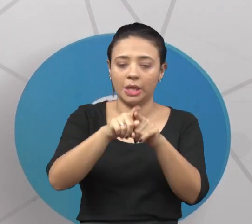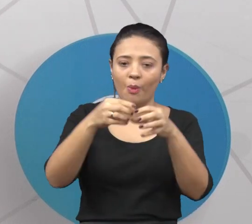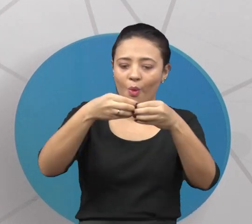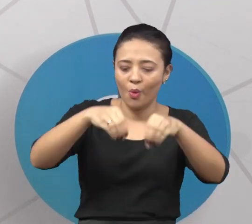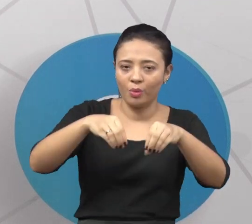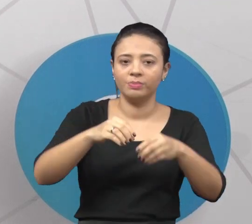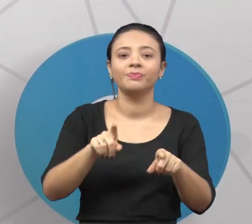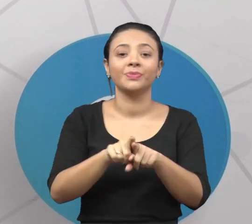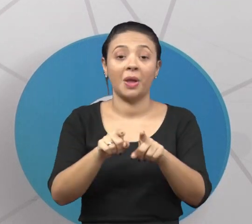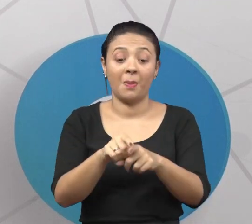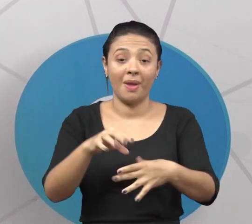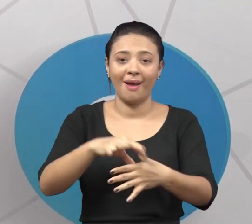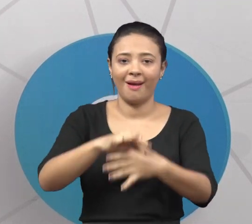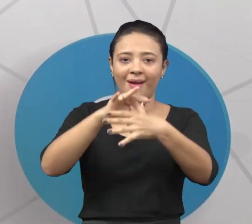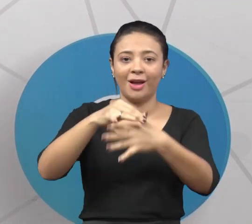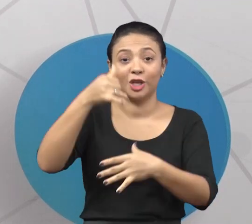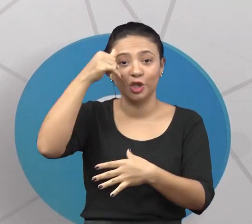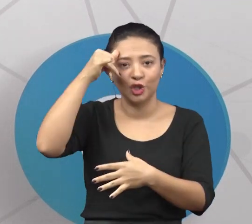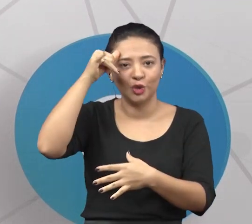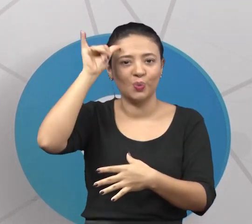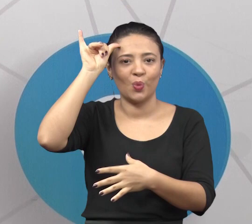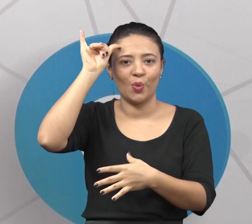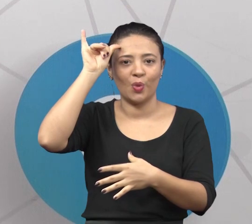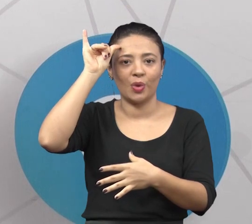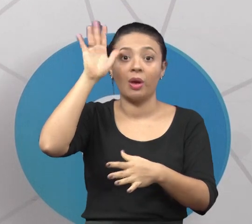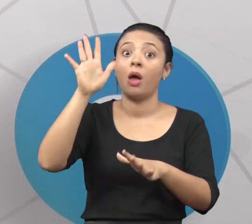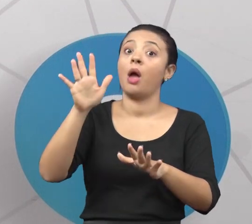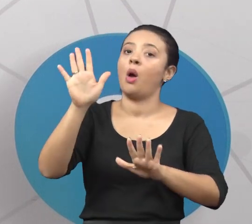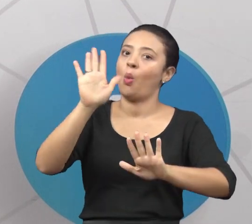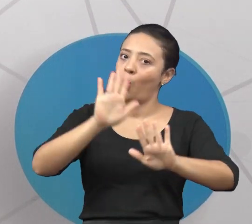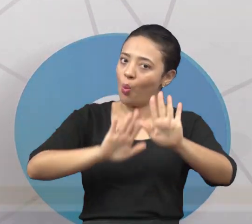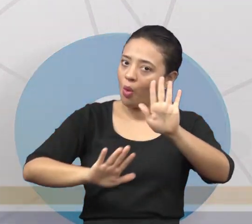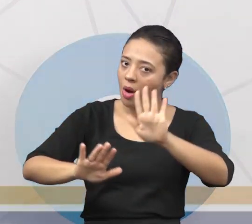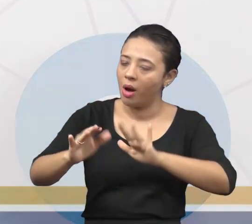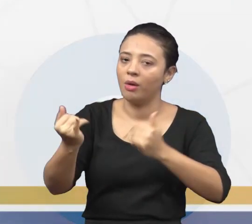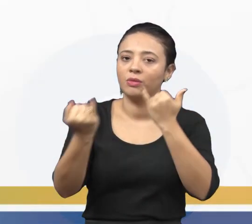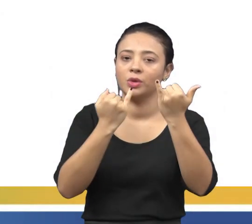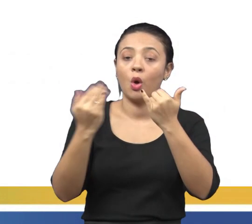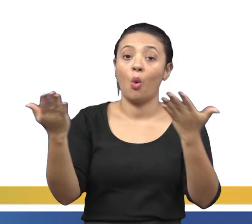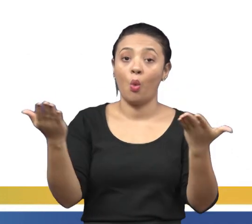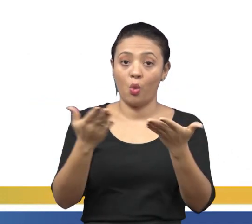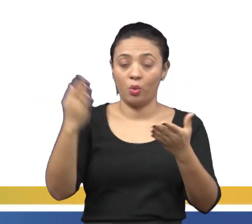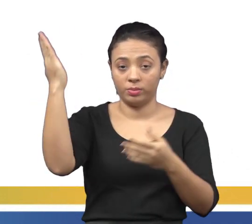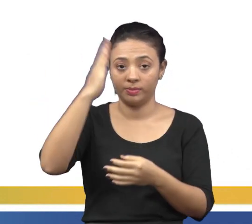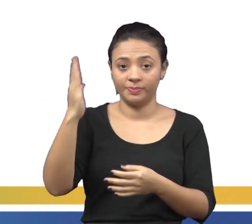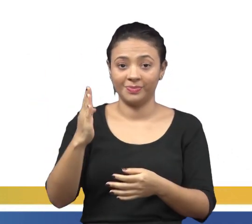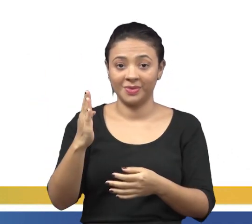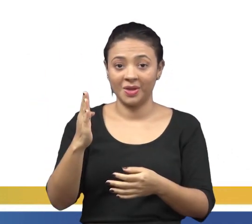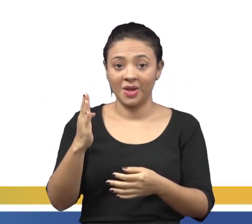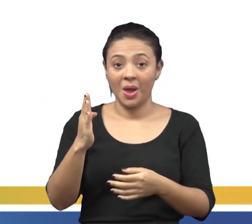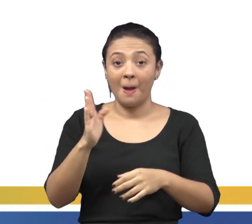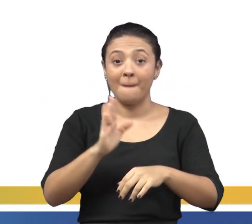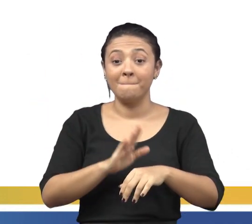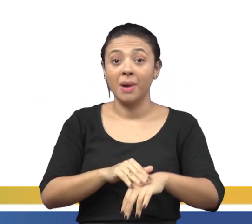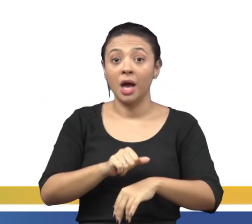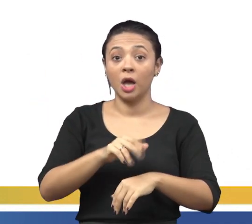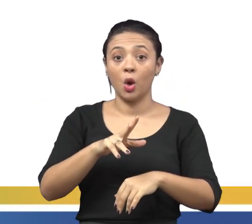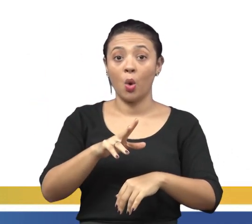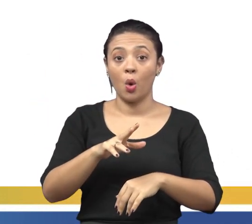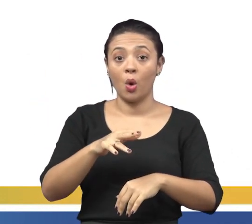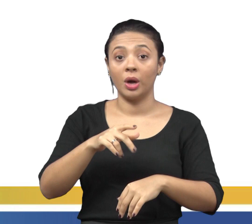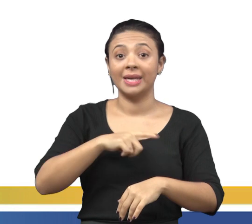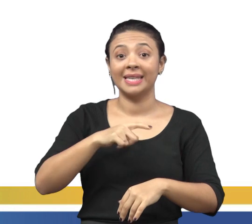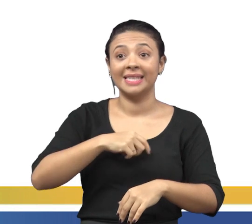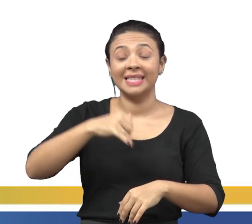bovina, Brasil hoje, cuidado com a informação. O Brasil hoje, ele é o maior criador do gado bovino do mundo e o segundo